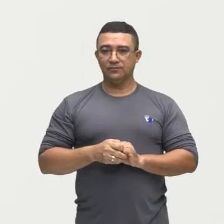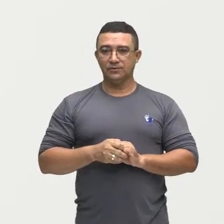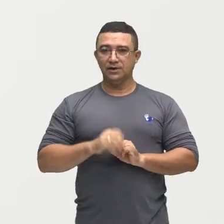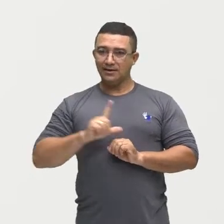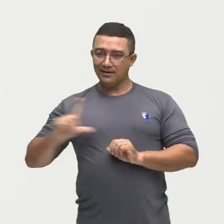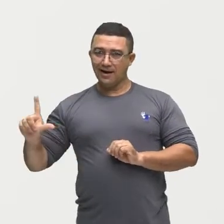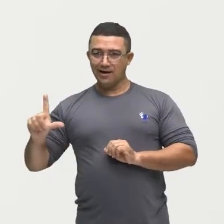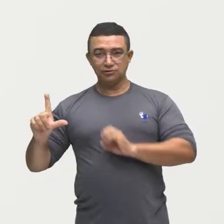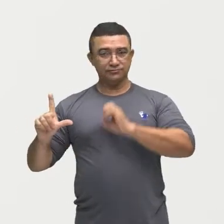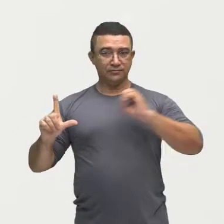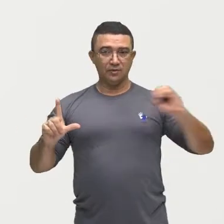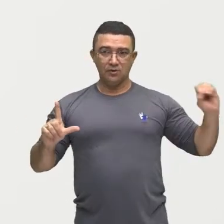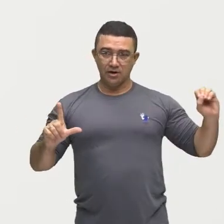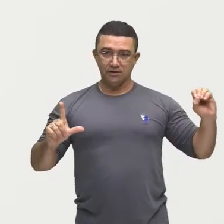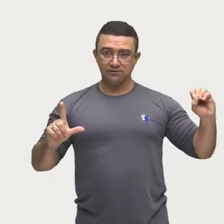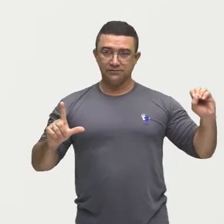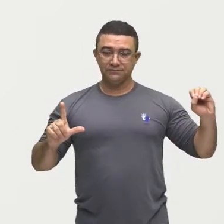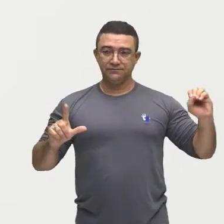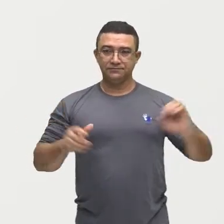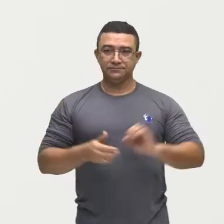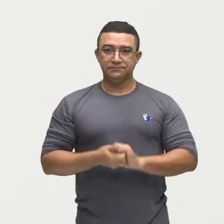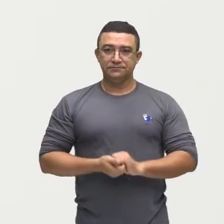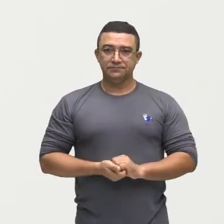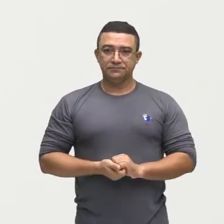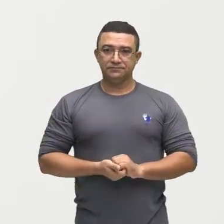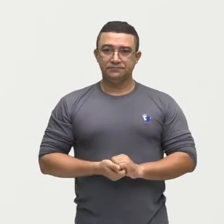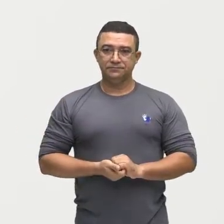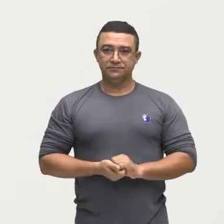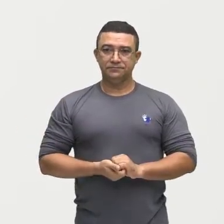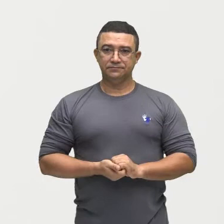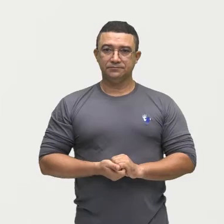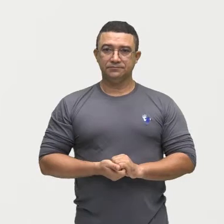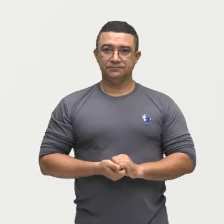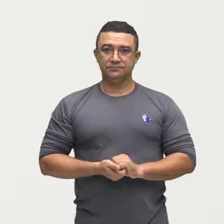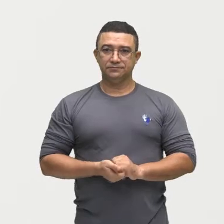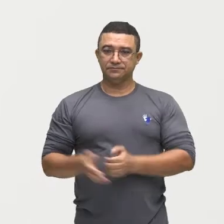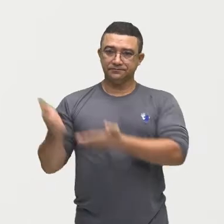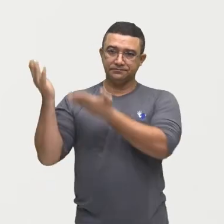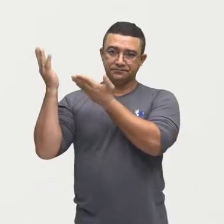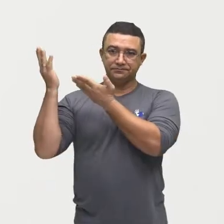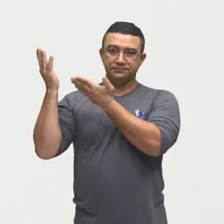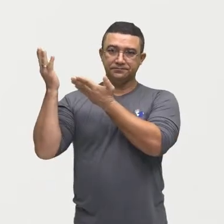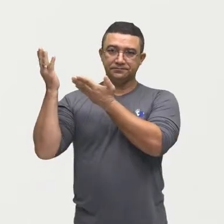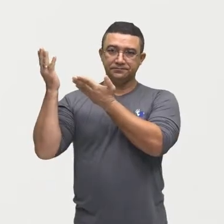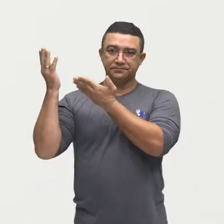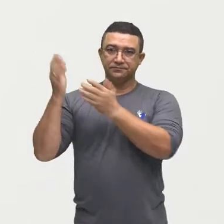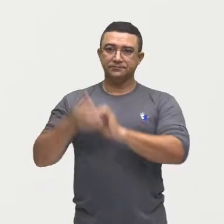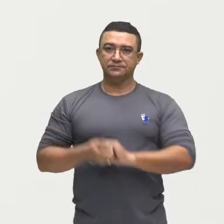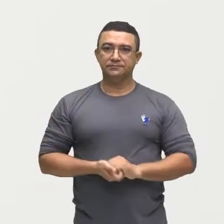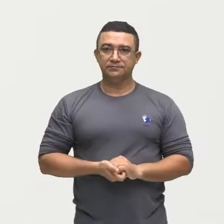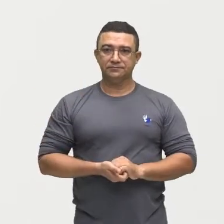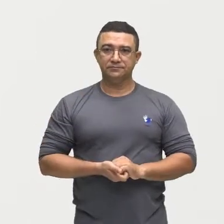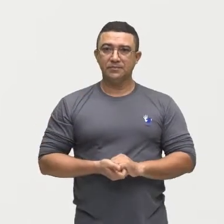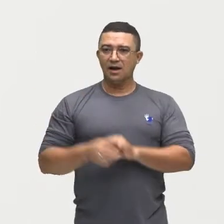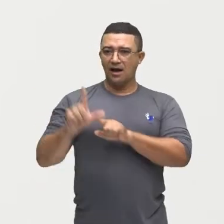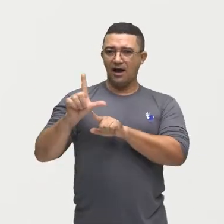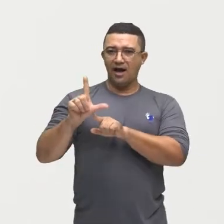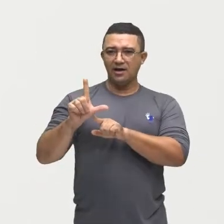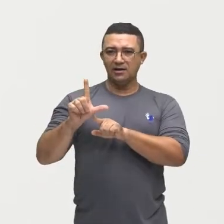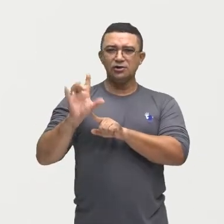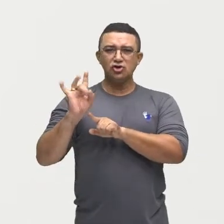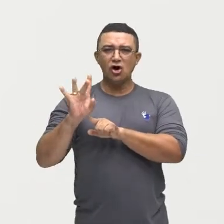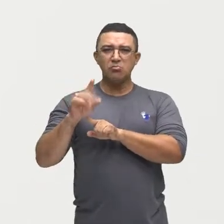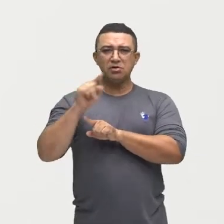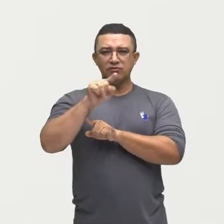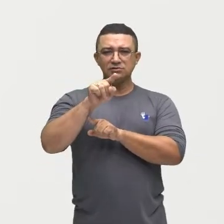outro lado, o oeste, tá bom? Tá bem aqui, olha, leste e oeste. Eu coloquei aí maior para vocês para a gente observar.